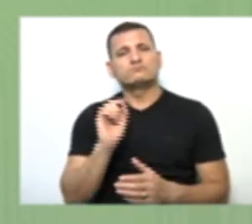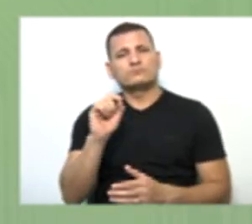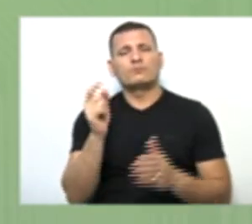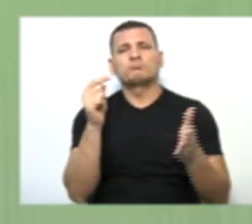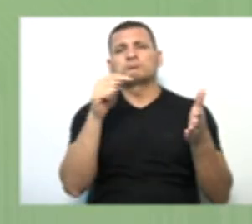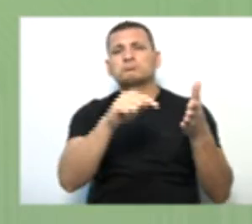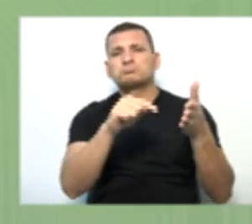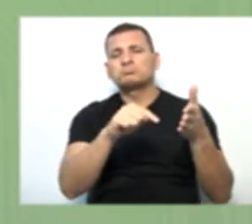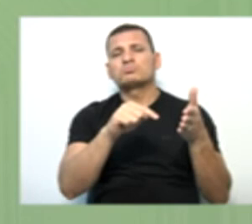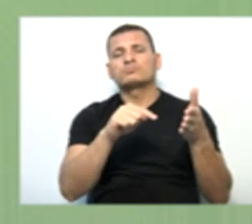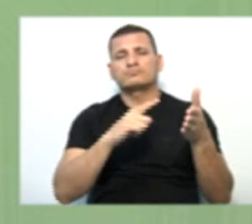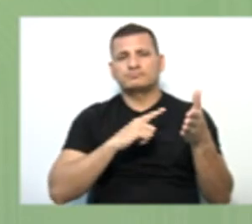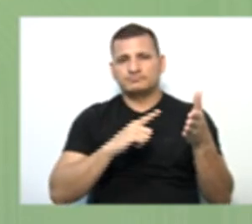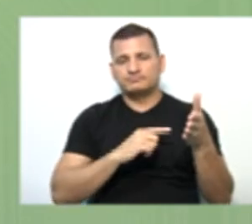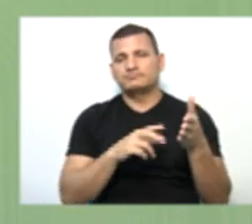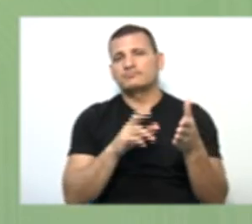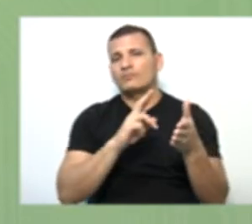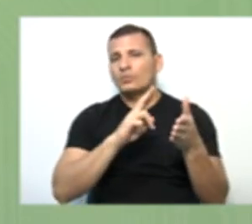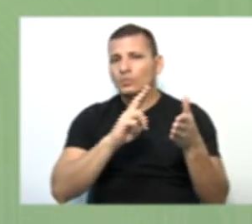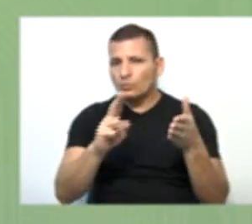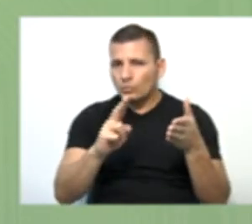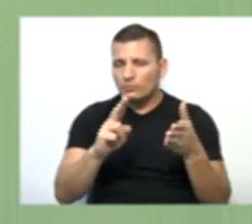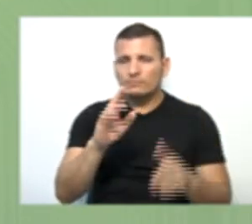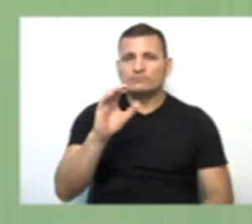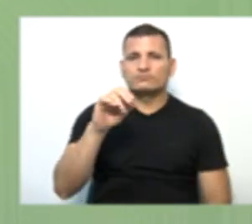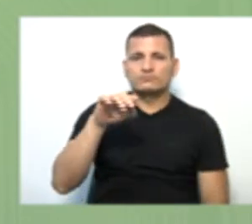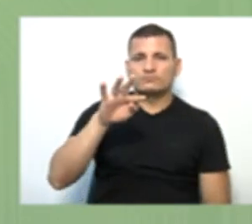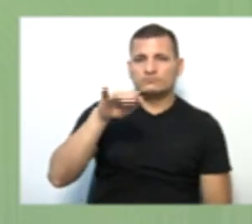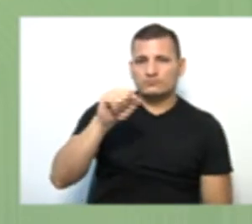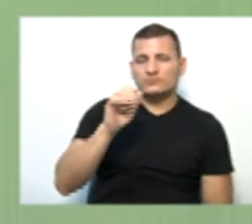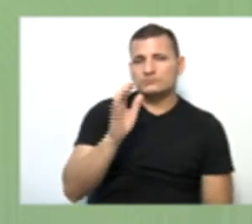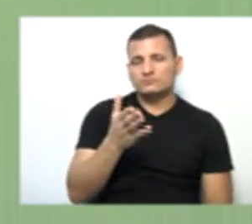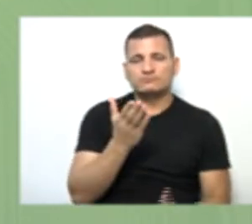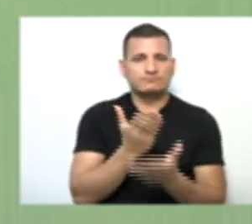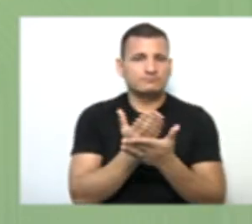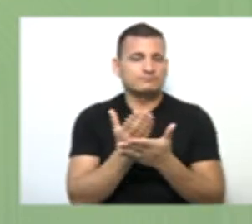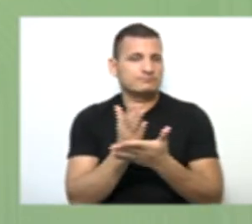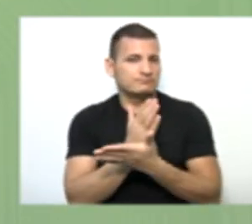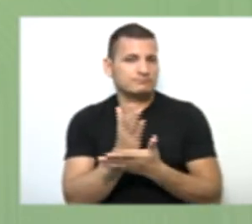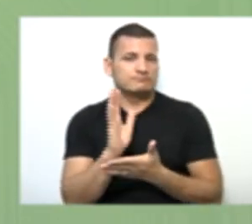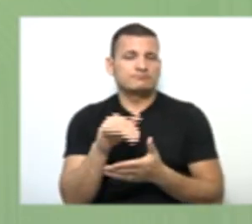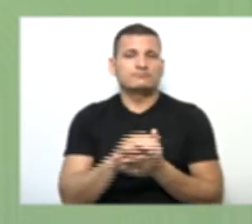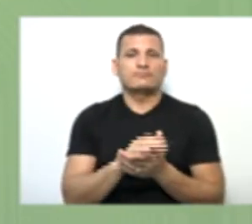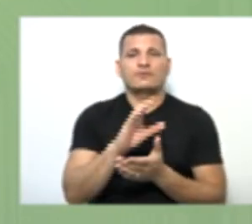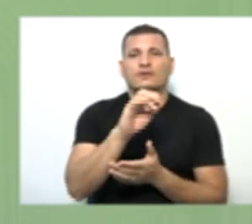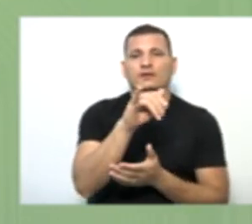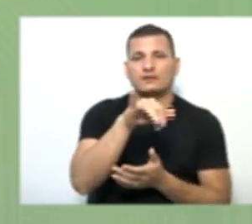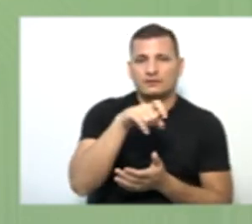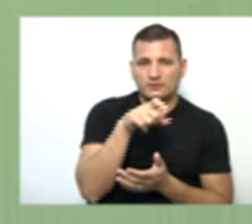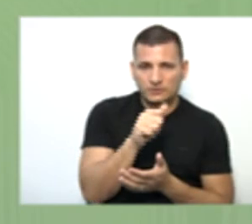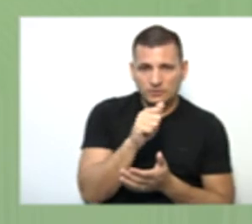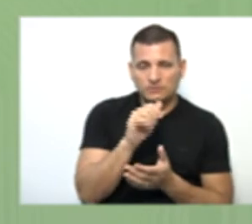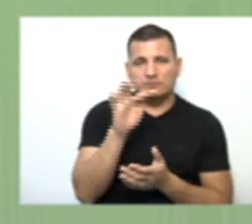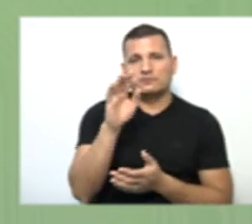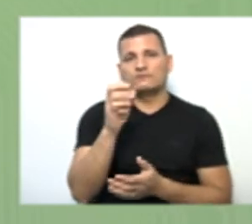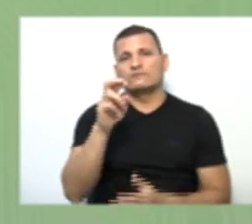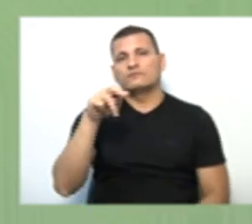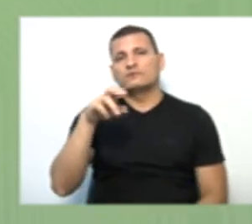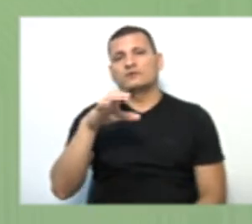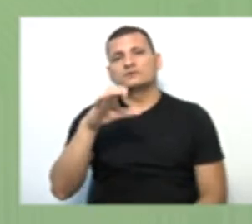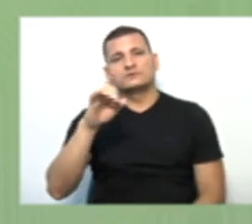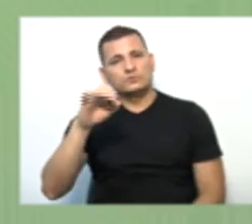né? Então, nós estudamos já algumas contas contábeis, como caixa, fornecedores, estoques,